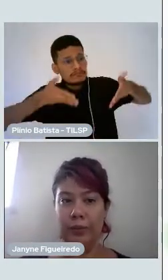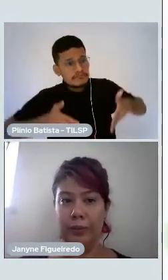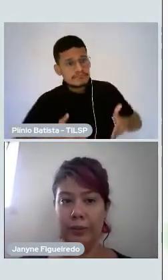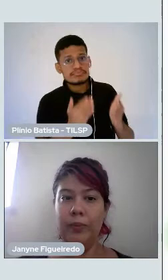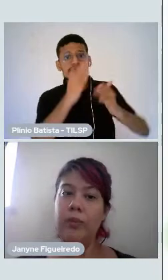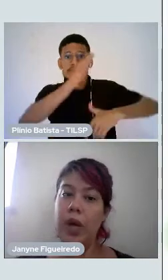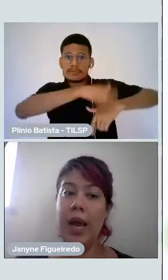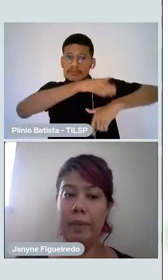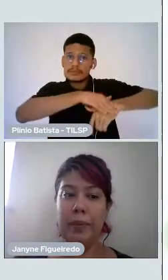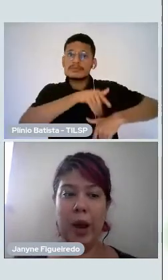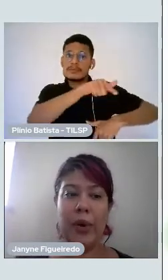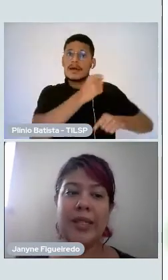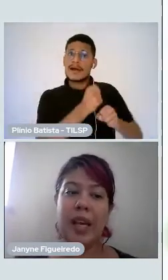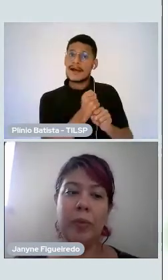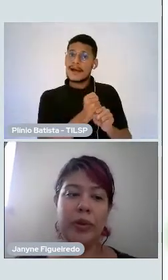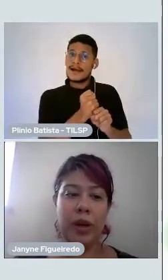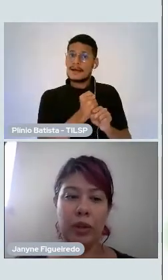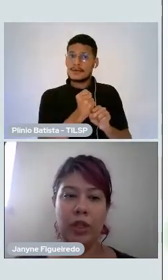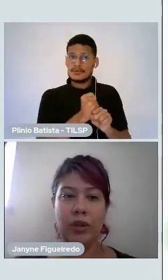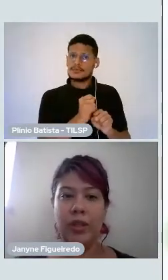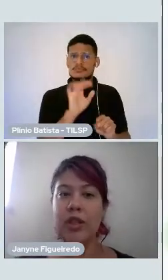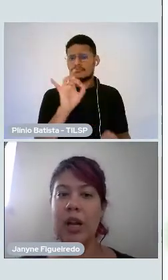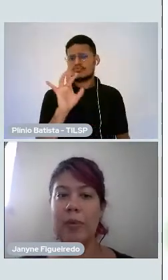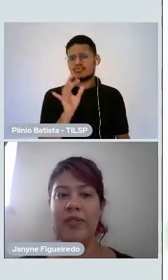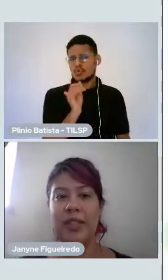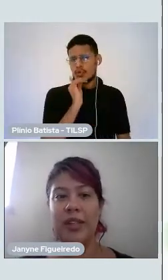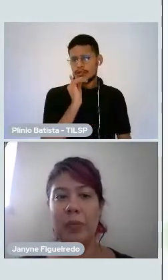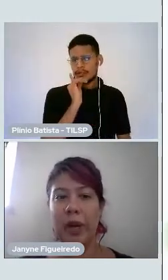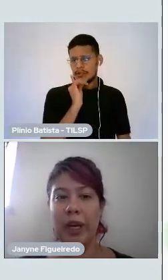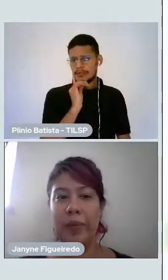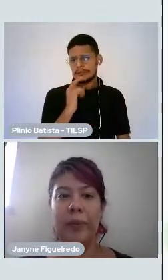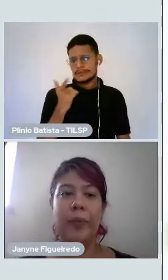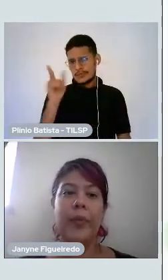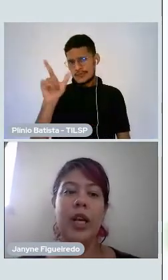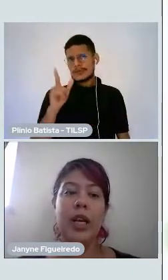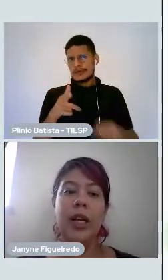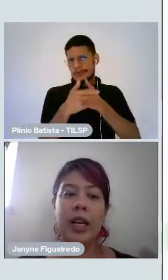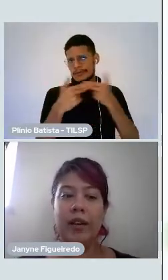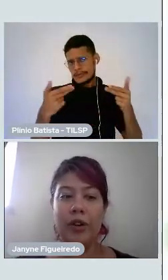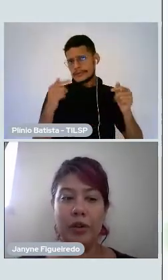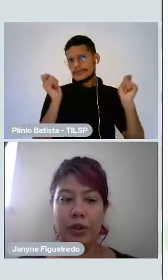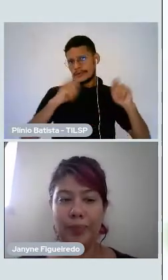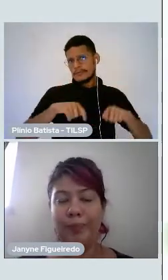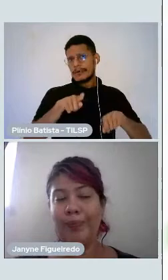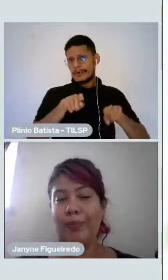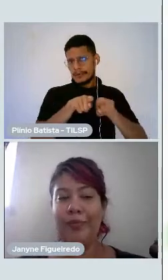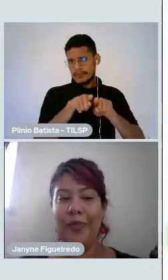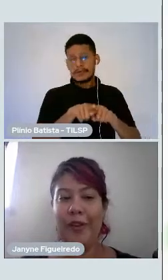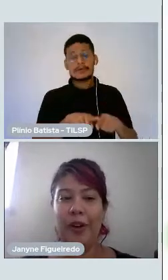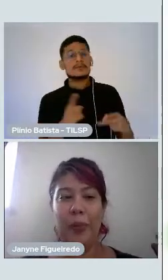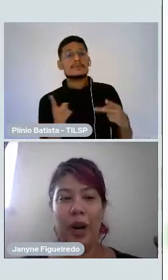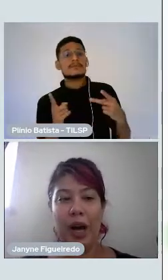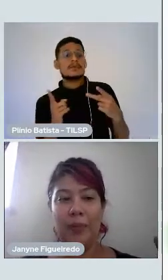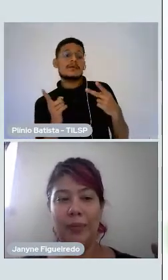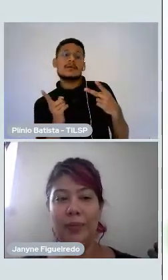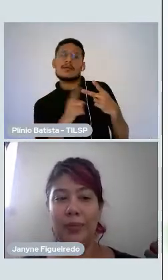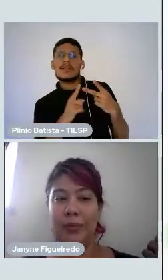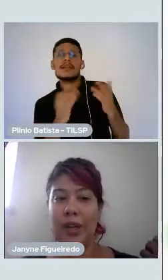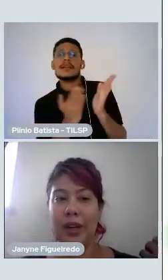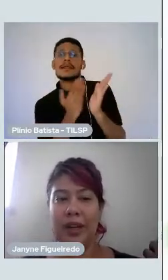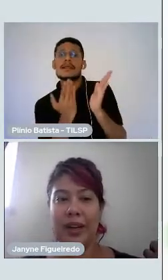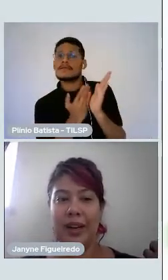ano. É um exemplo, tem outras coisas que dá para fazer também. Livros, vamos